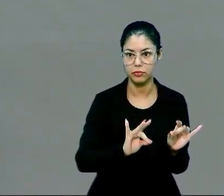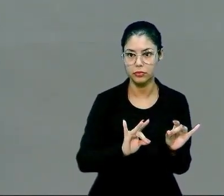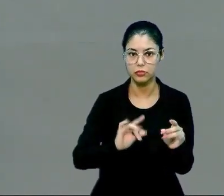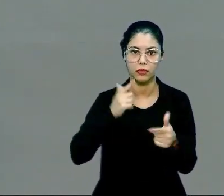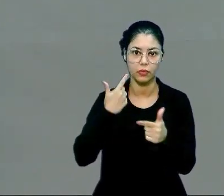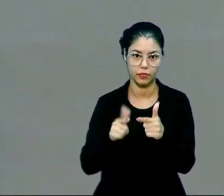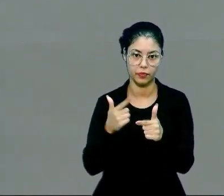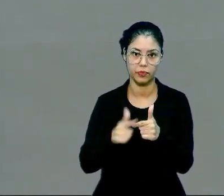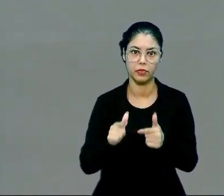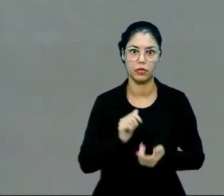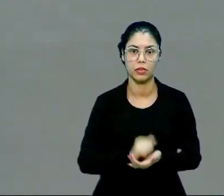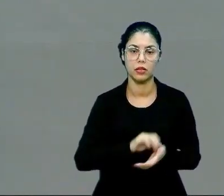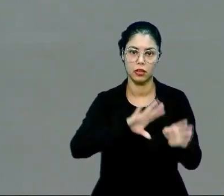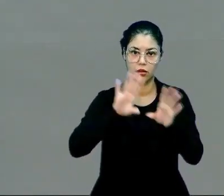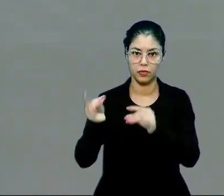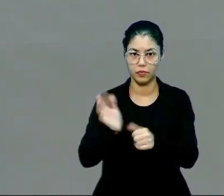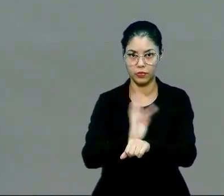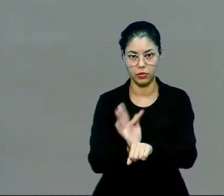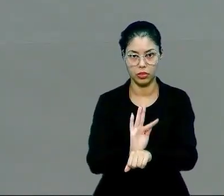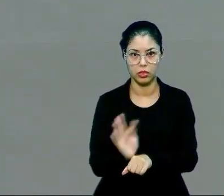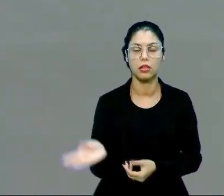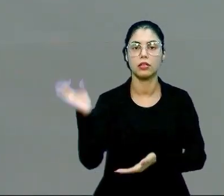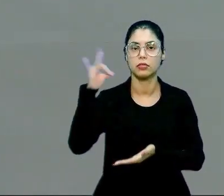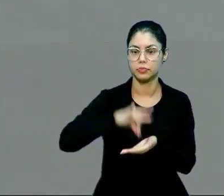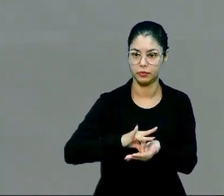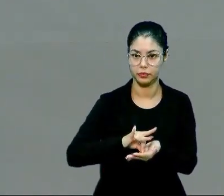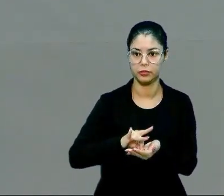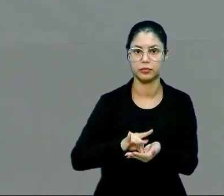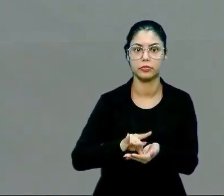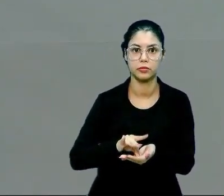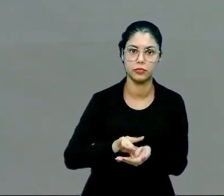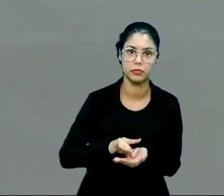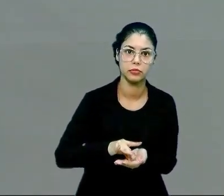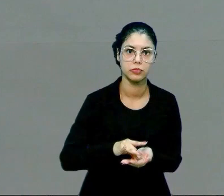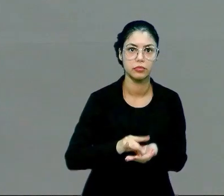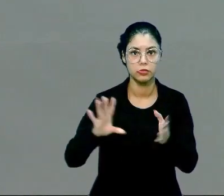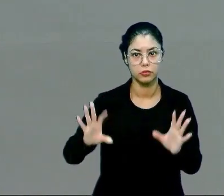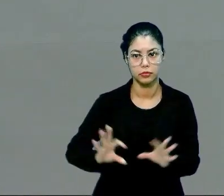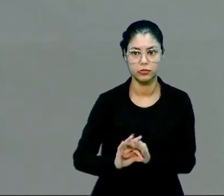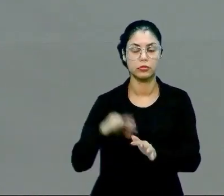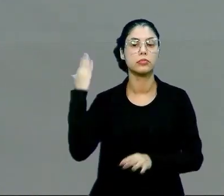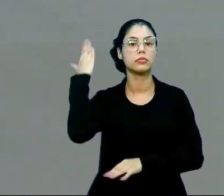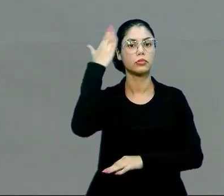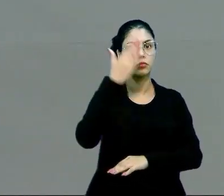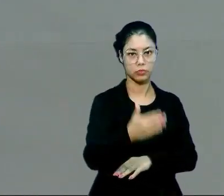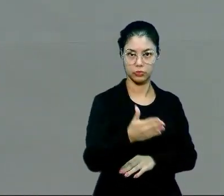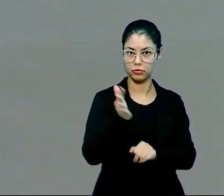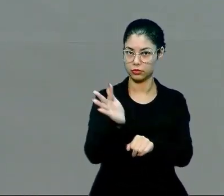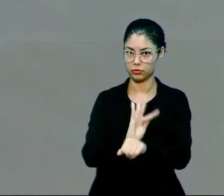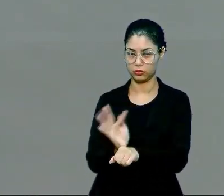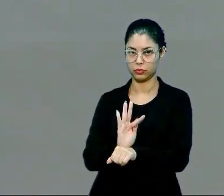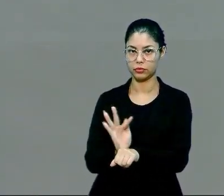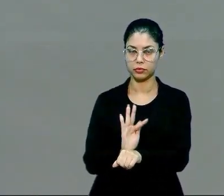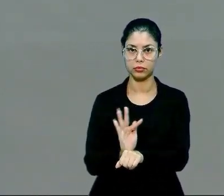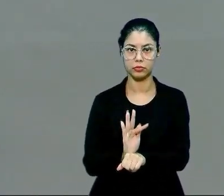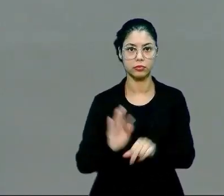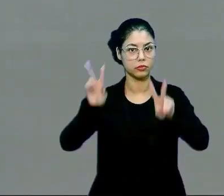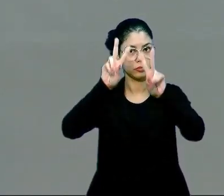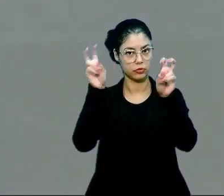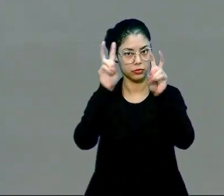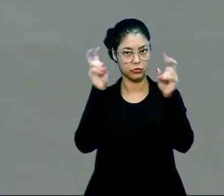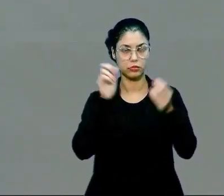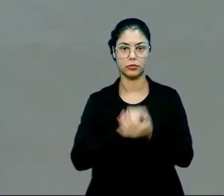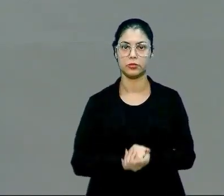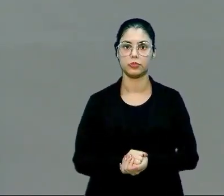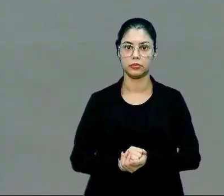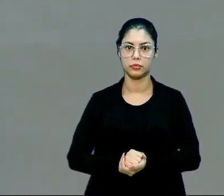esse problema que o Coringa traz do filme para a nossa realidade. Ele fez uma relação direta do filme com a temática,